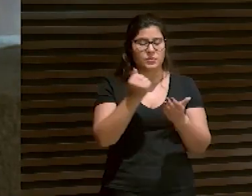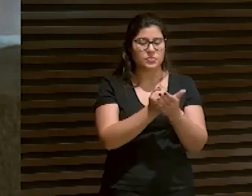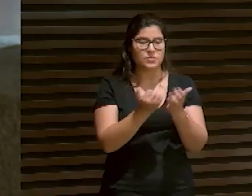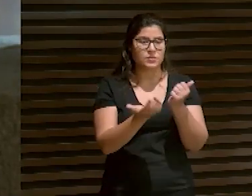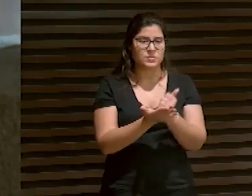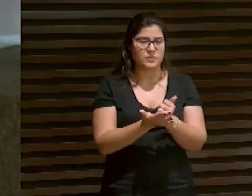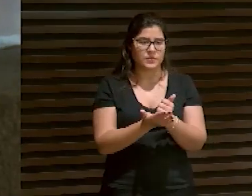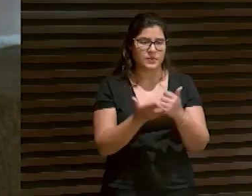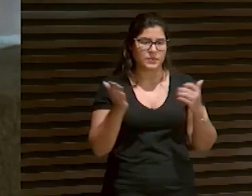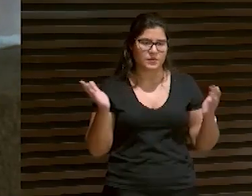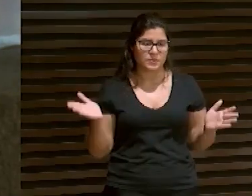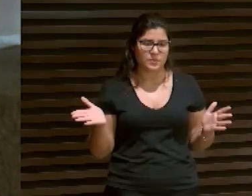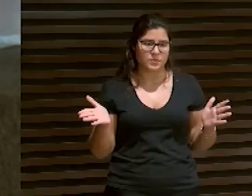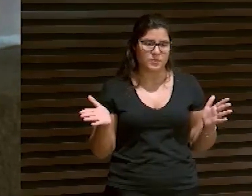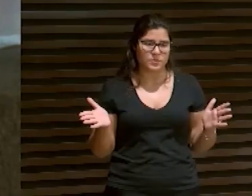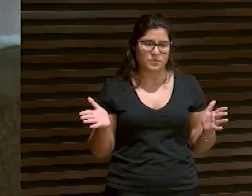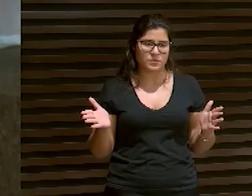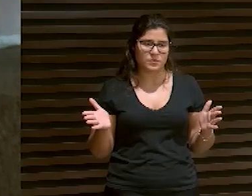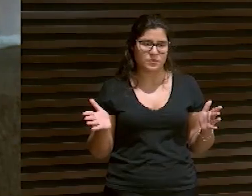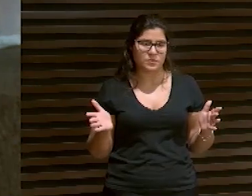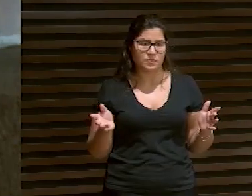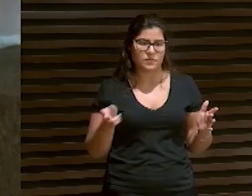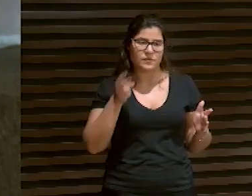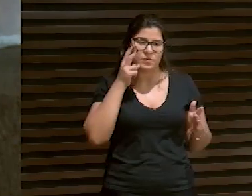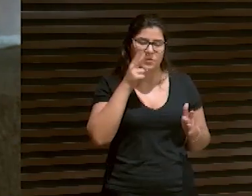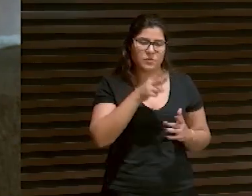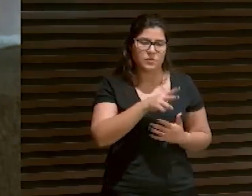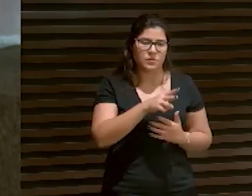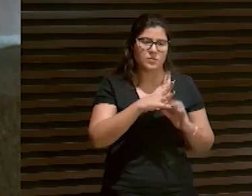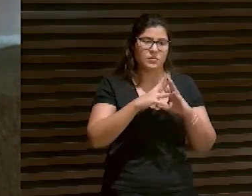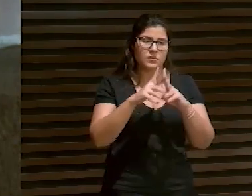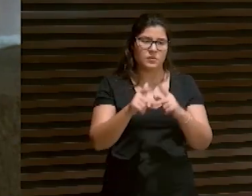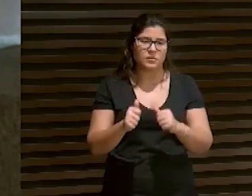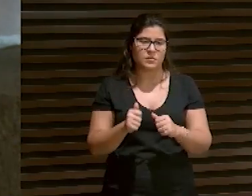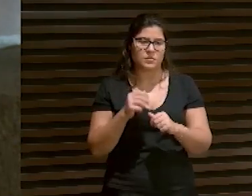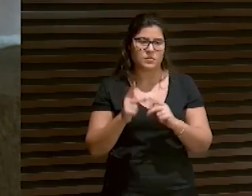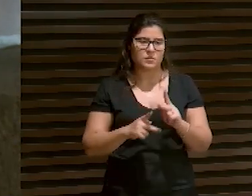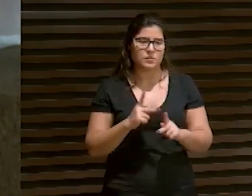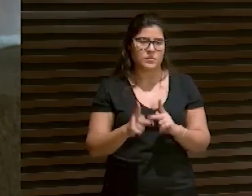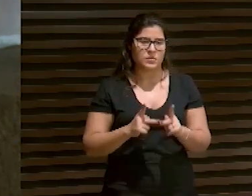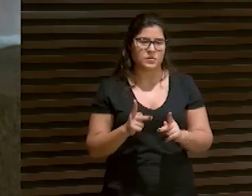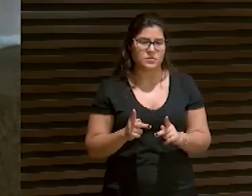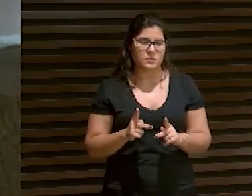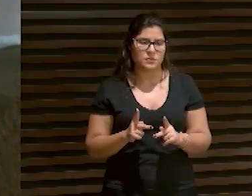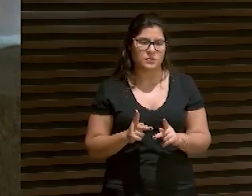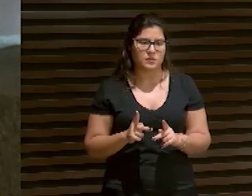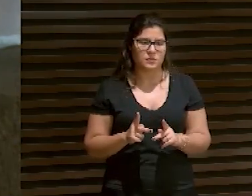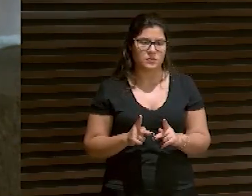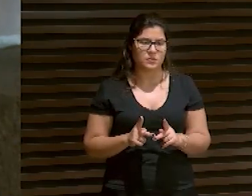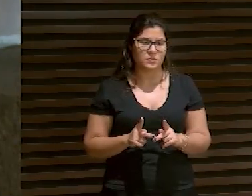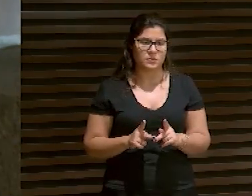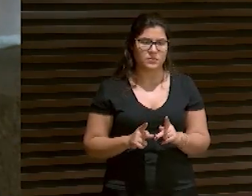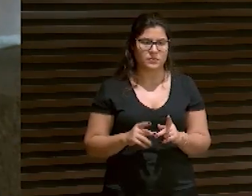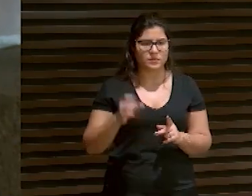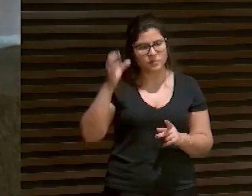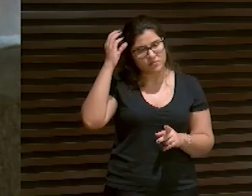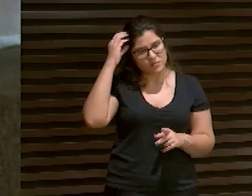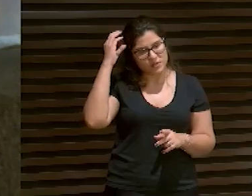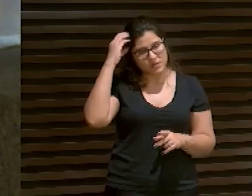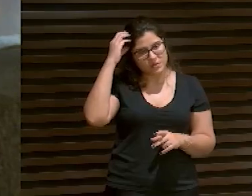crucificado, ele olhou para todos aqueles que eram os culpados da sua crucificação, os